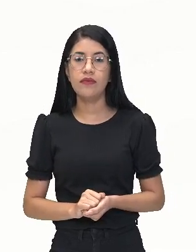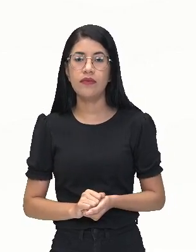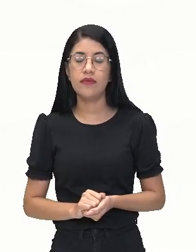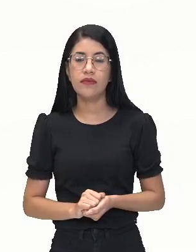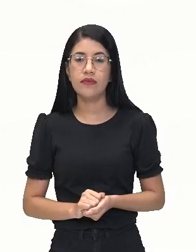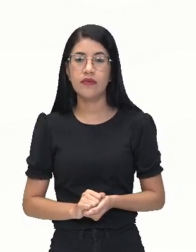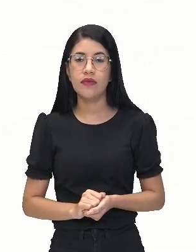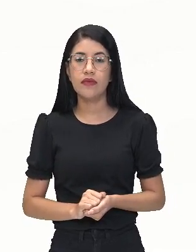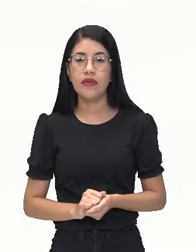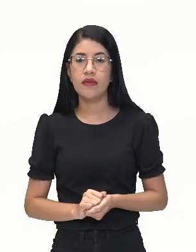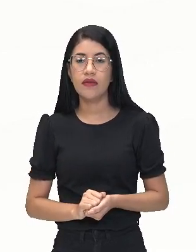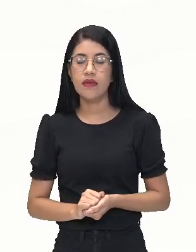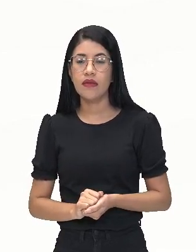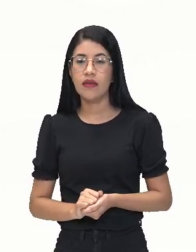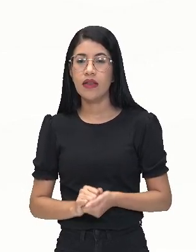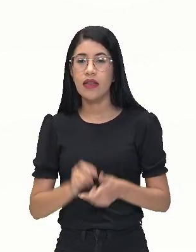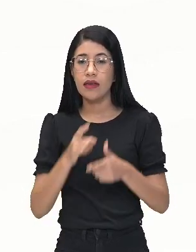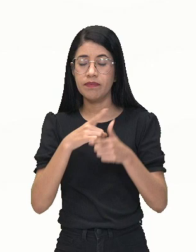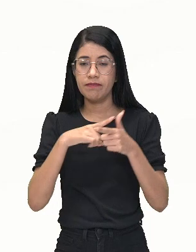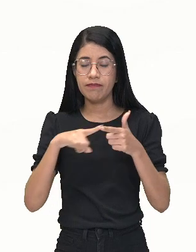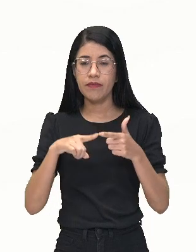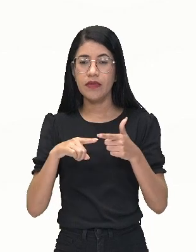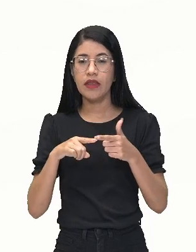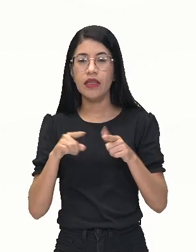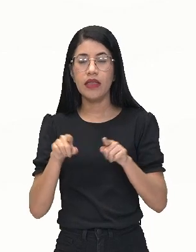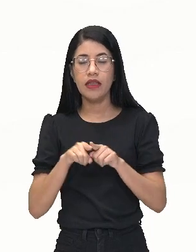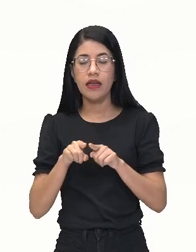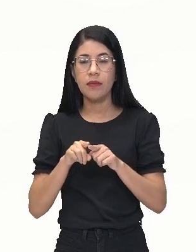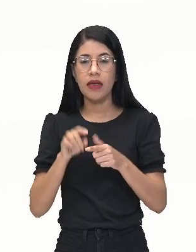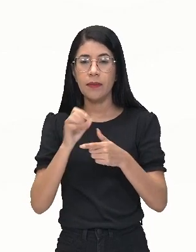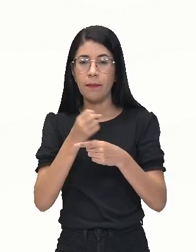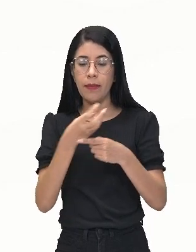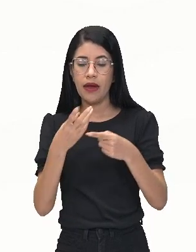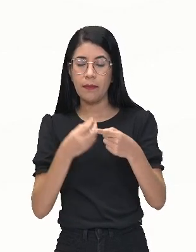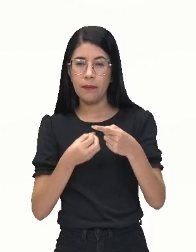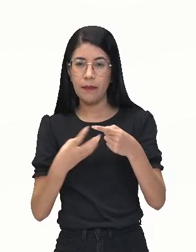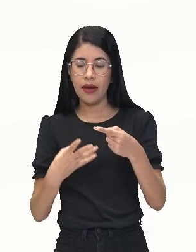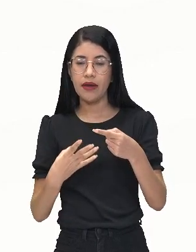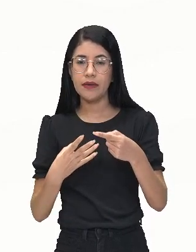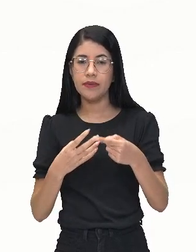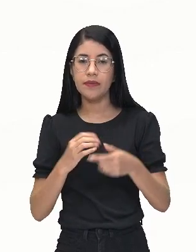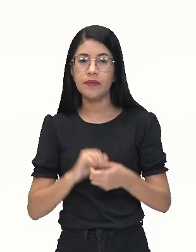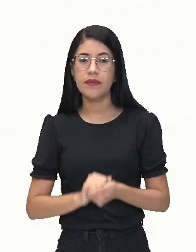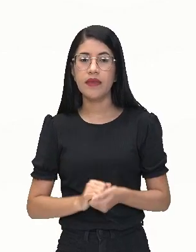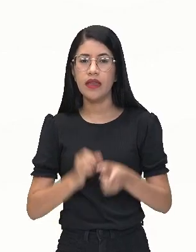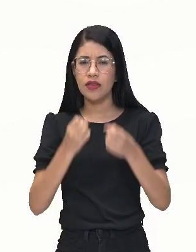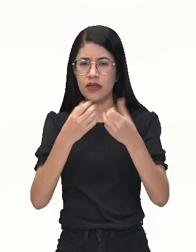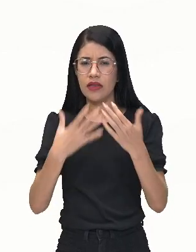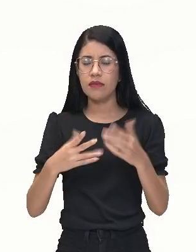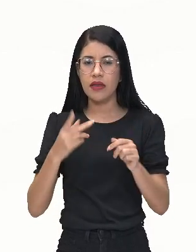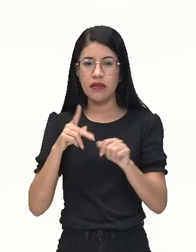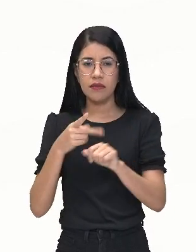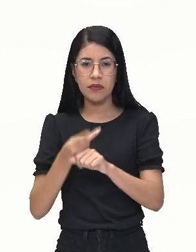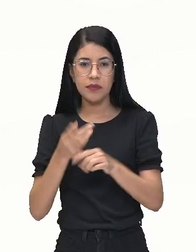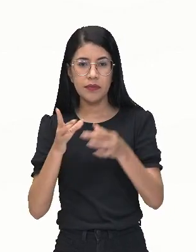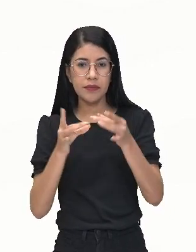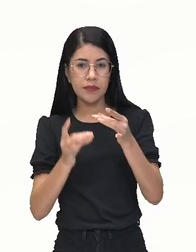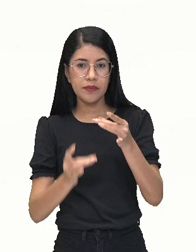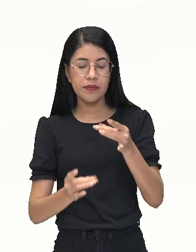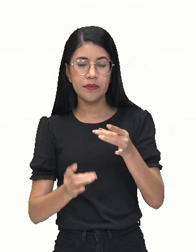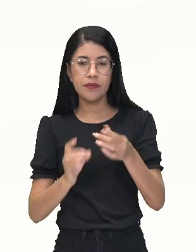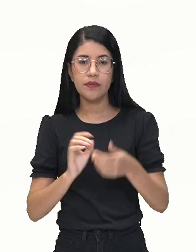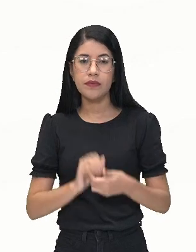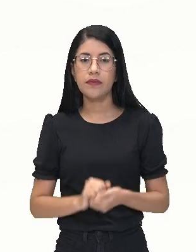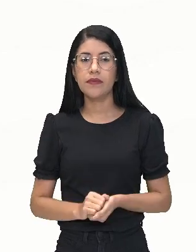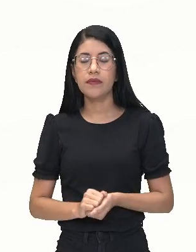fator de divisão e o denominador. A gente vai ter mais uma explicação aqui, além